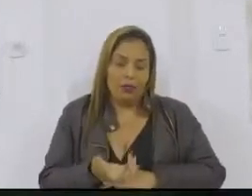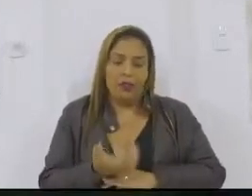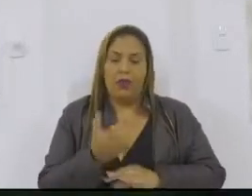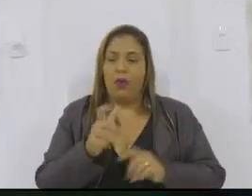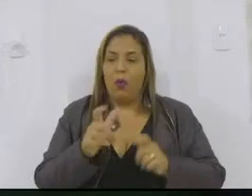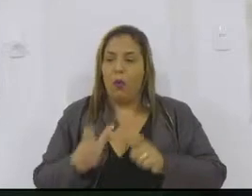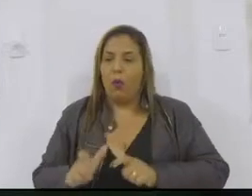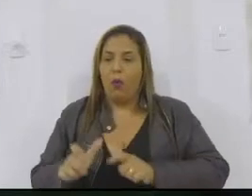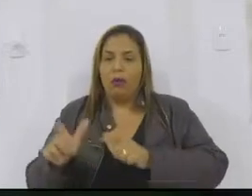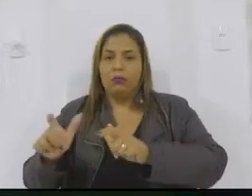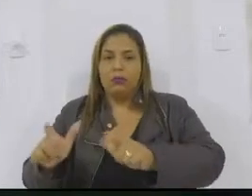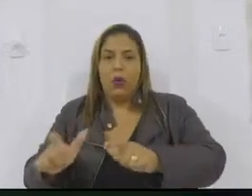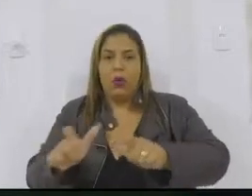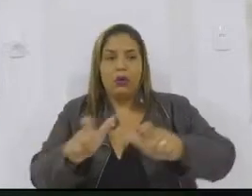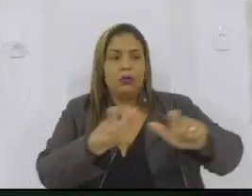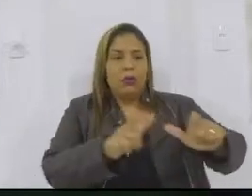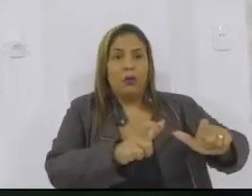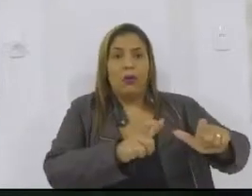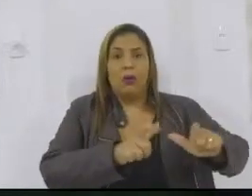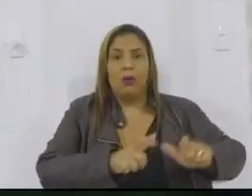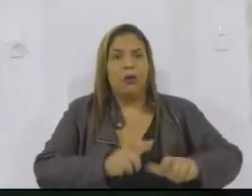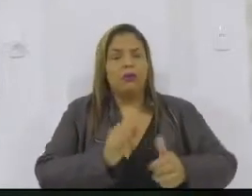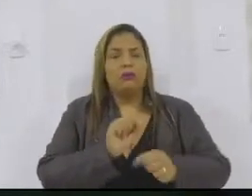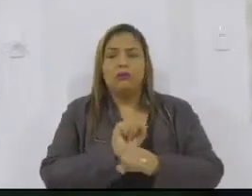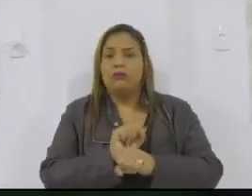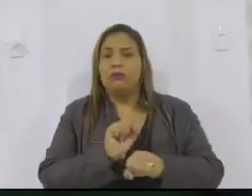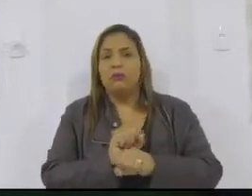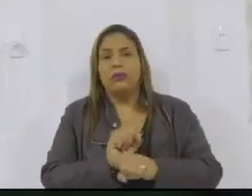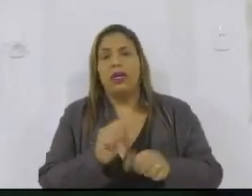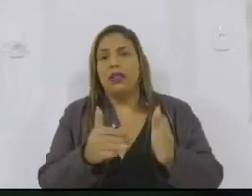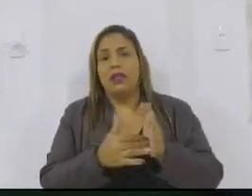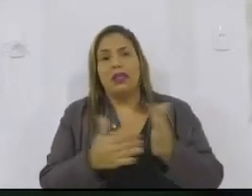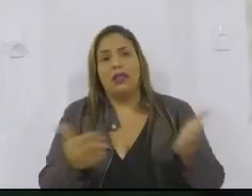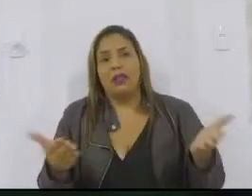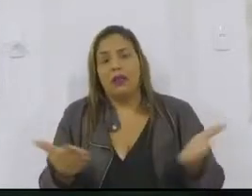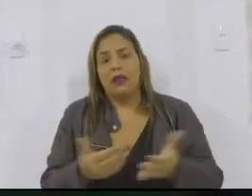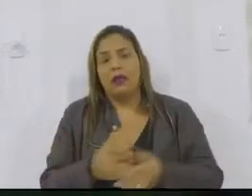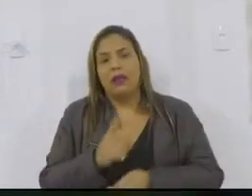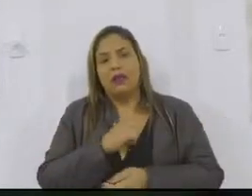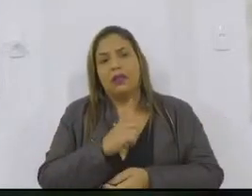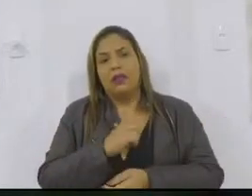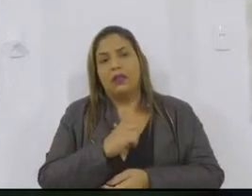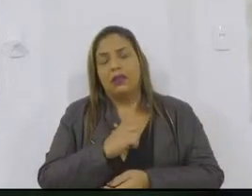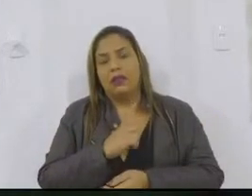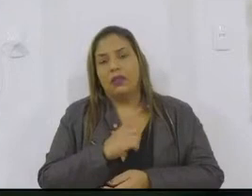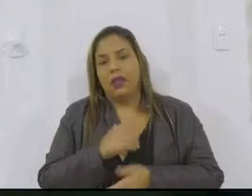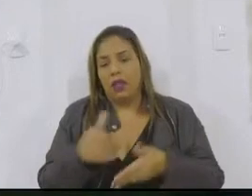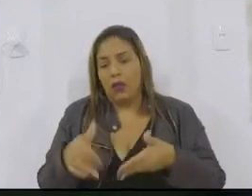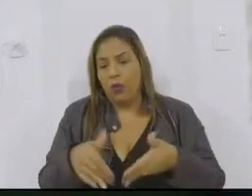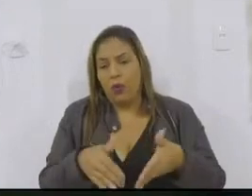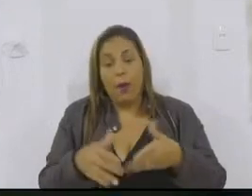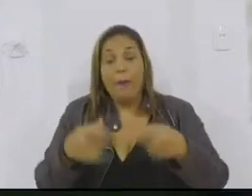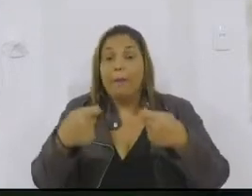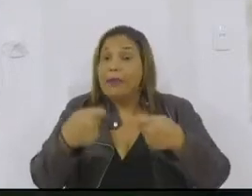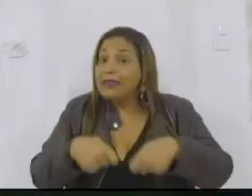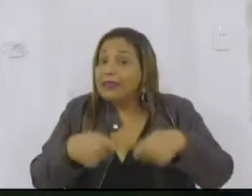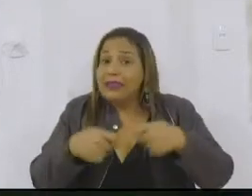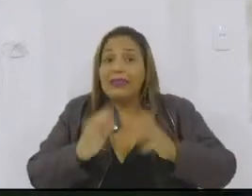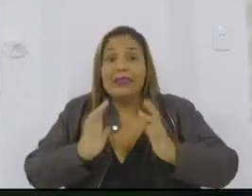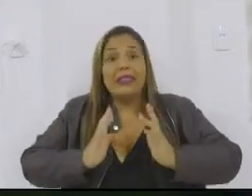foi para outro local, e até hoje ainda não está ali. Existem vários pontos, córrego, valões, que têm necessidade de ser